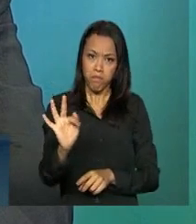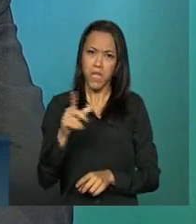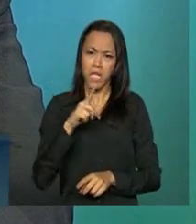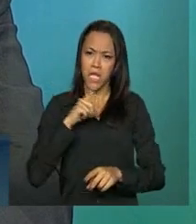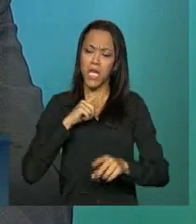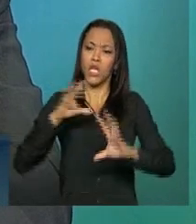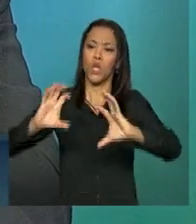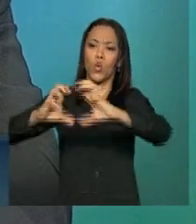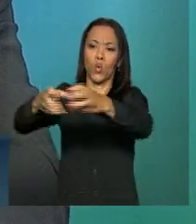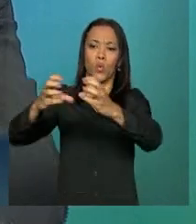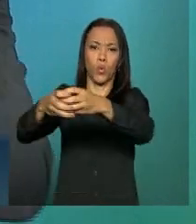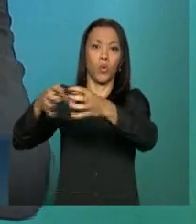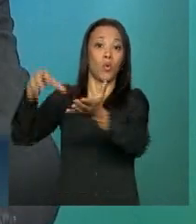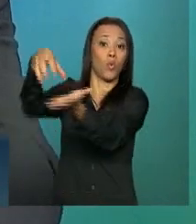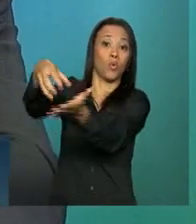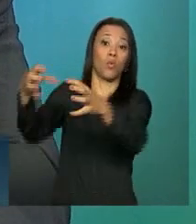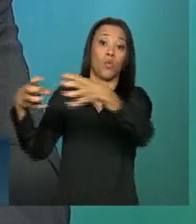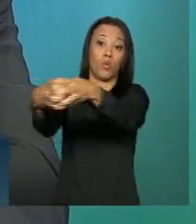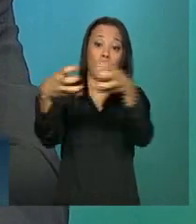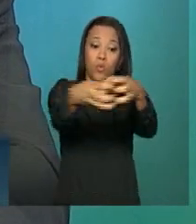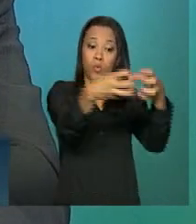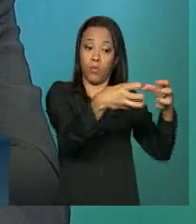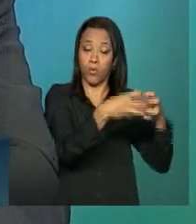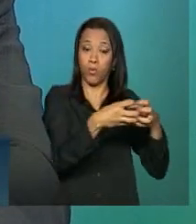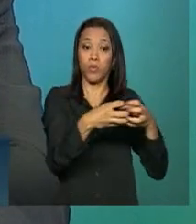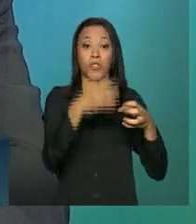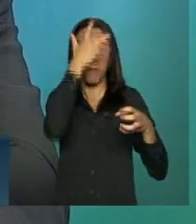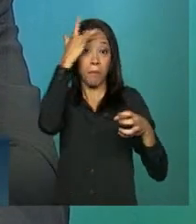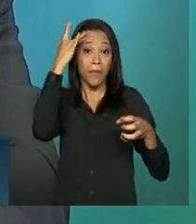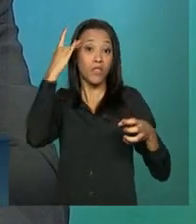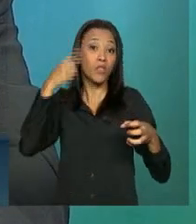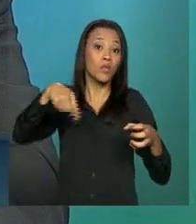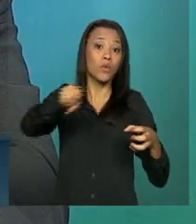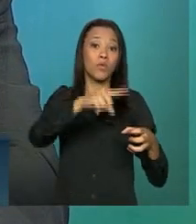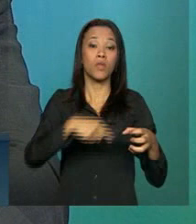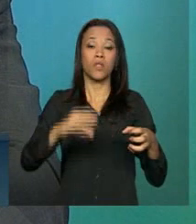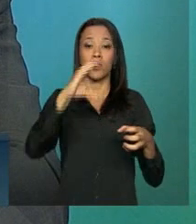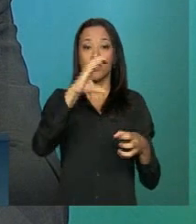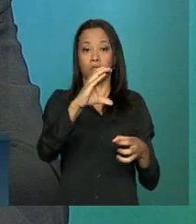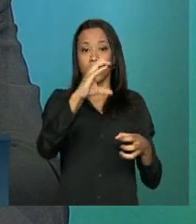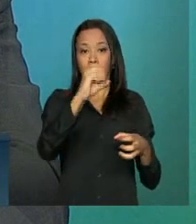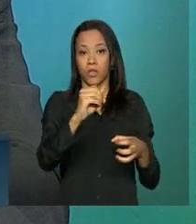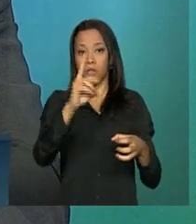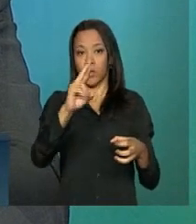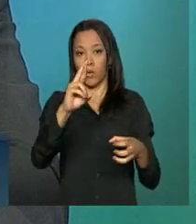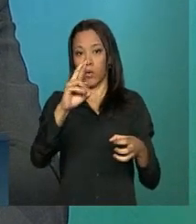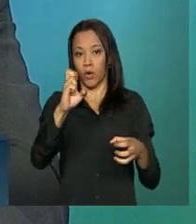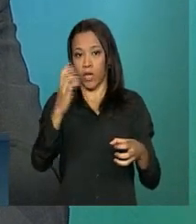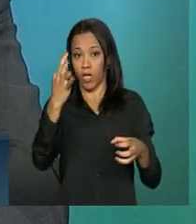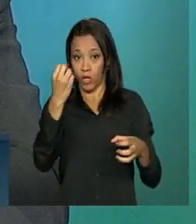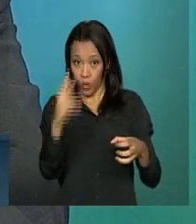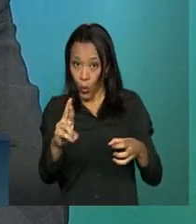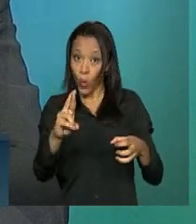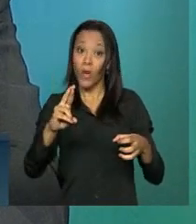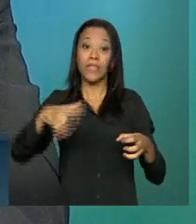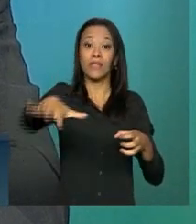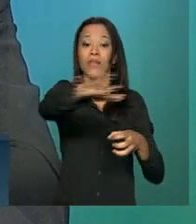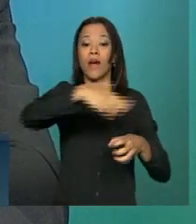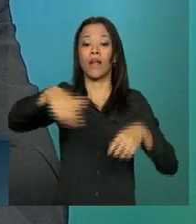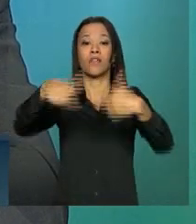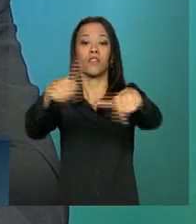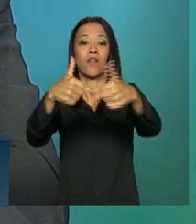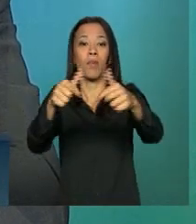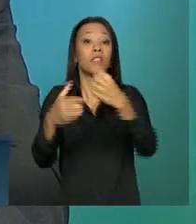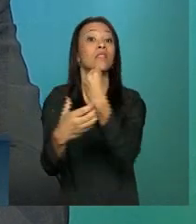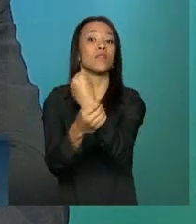corretores, etc., que dão aquela vitalidade à atividade de seguros. Então, como disse a presidente